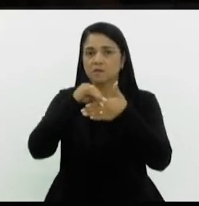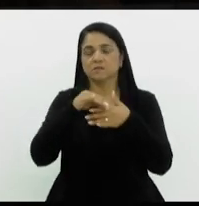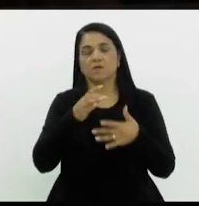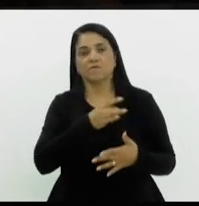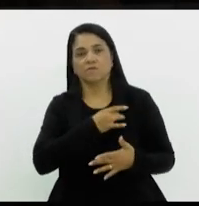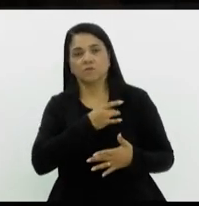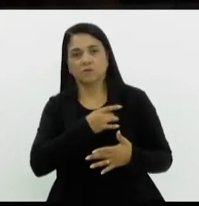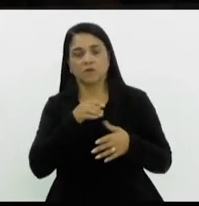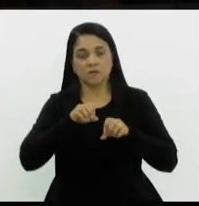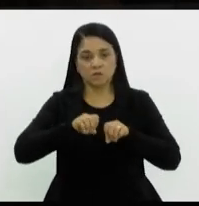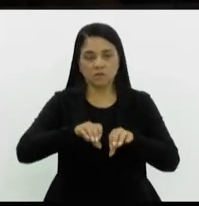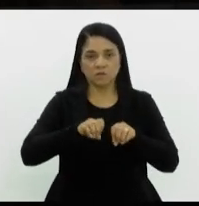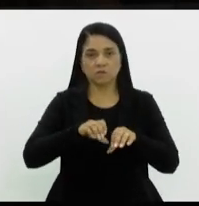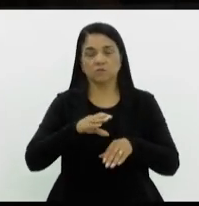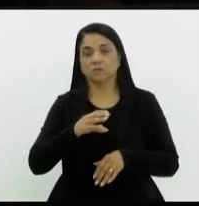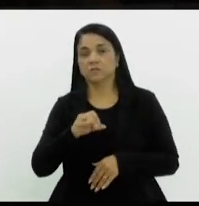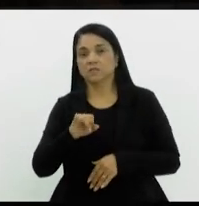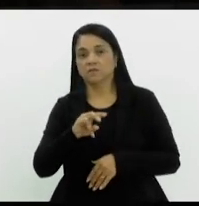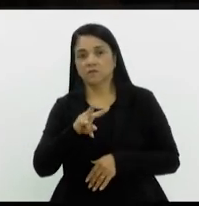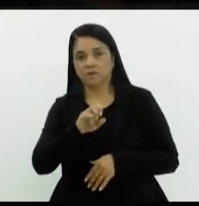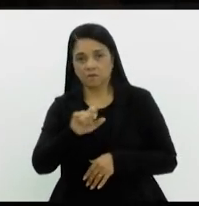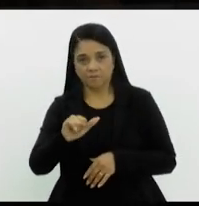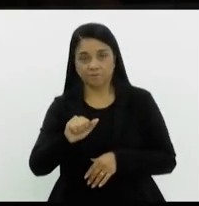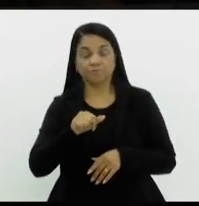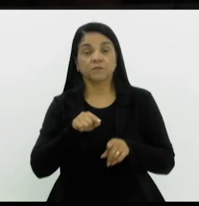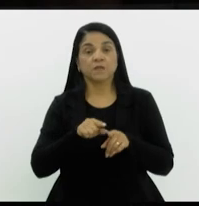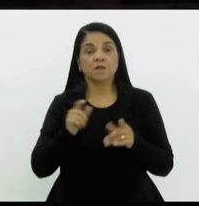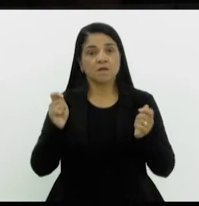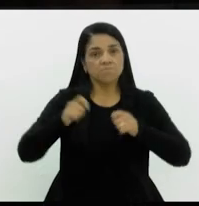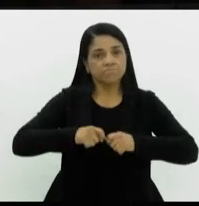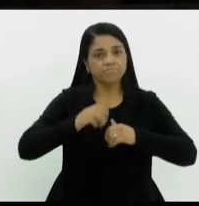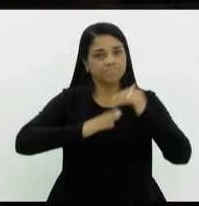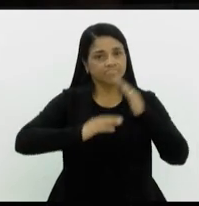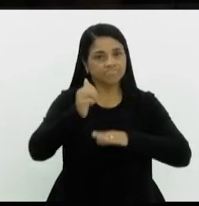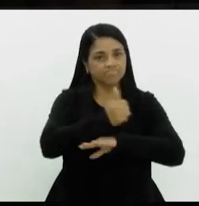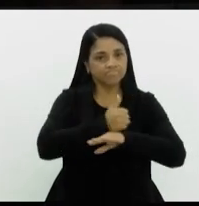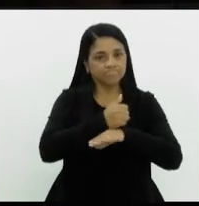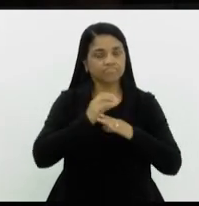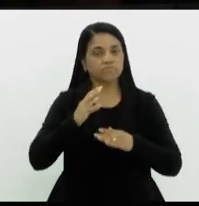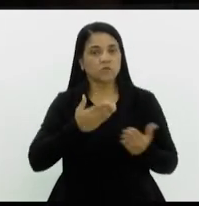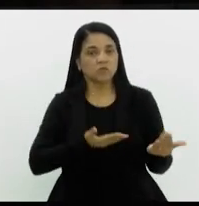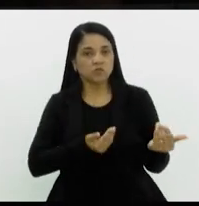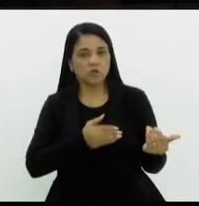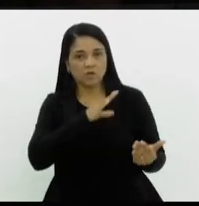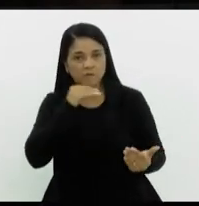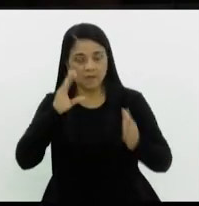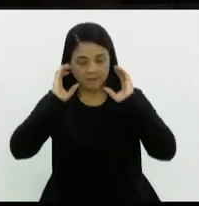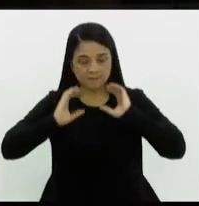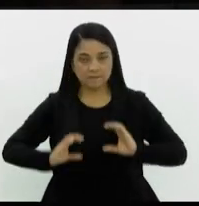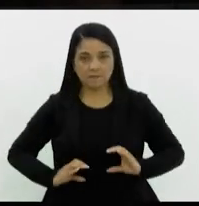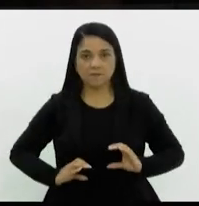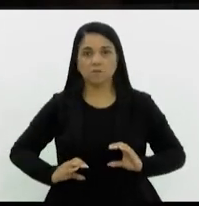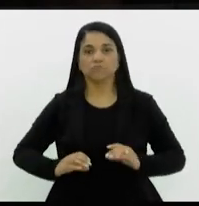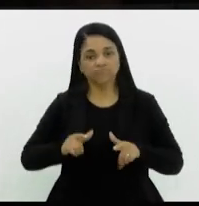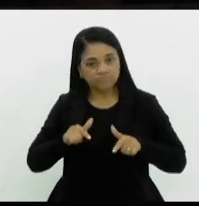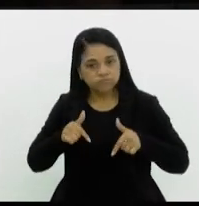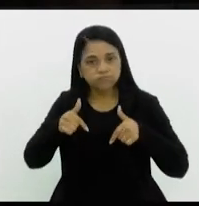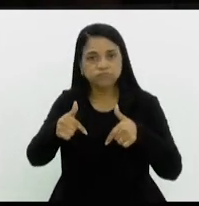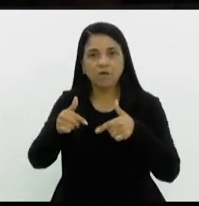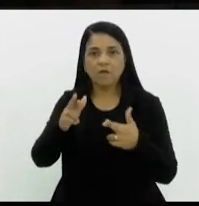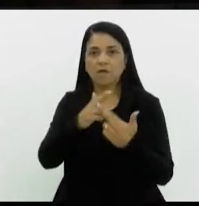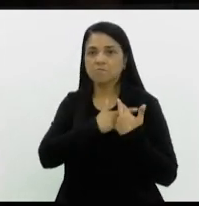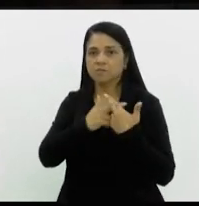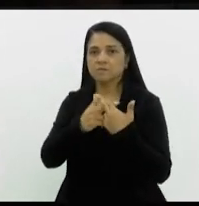e educação cívica, capacitando os jovens a serem cidadãos ativos e responsáveis,